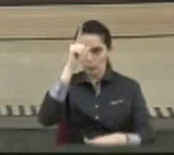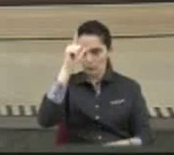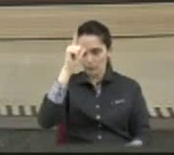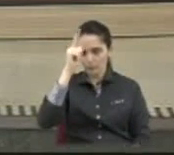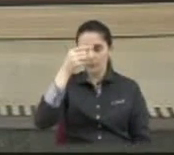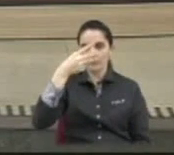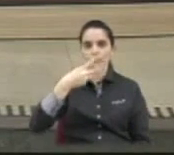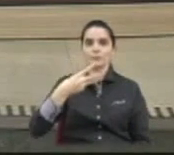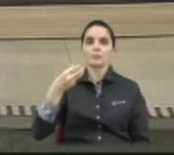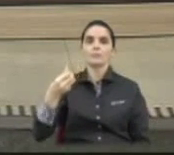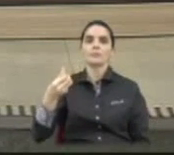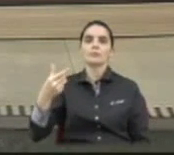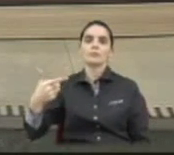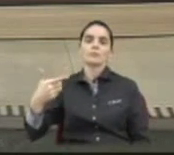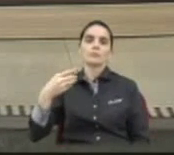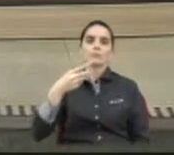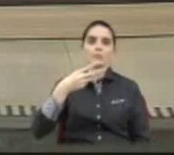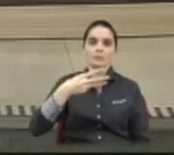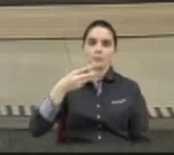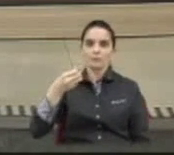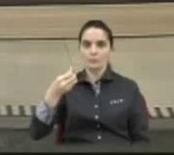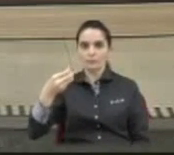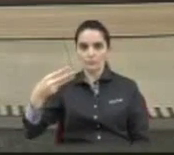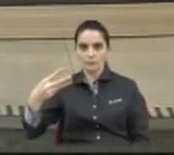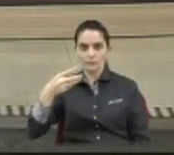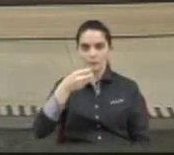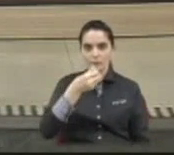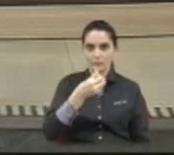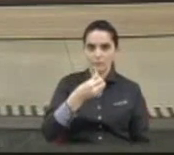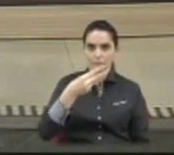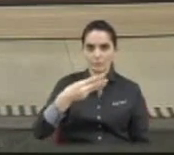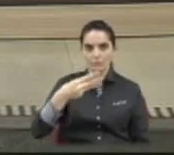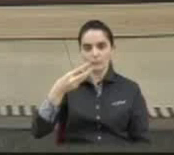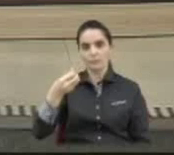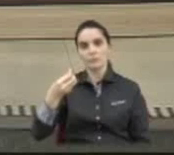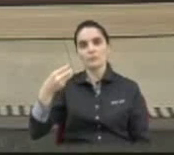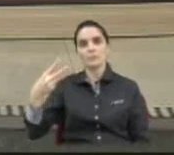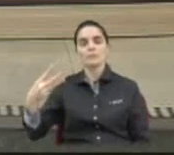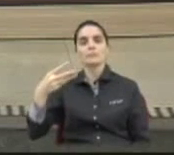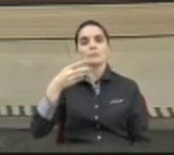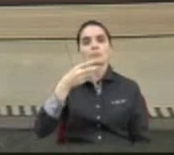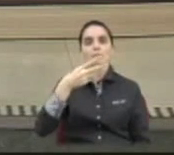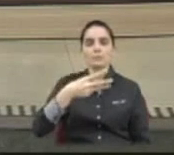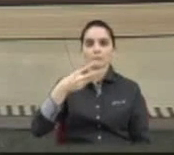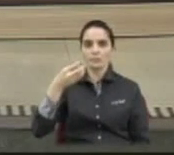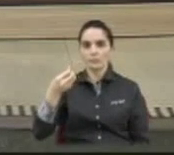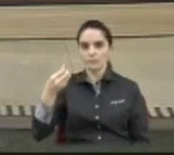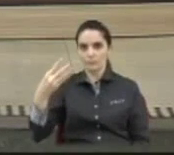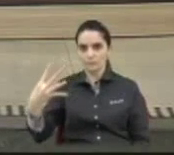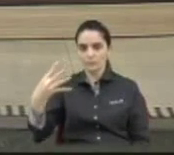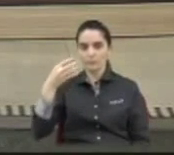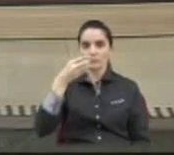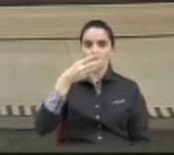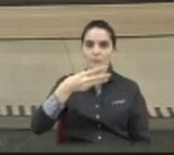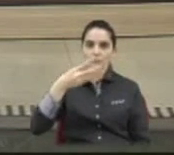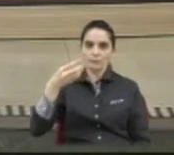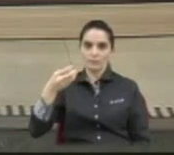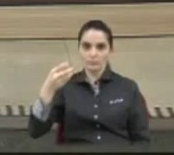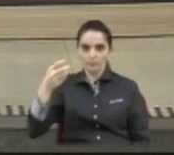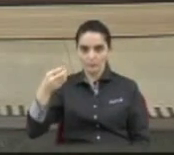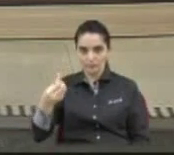363, Sidney Pascotto, 364, Sidney Pascotto, 365, Sidney Pascotto, 366, Sidney